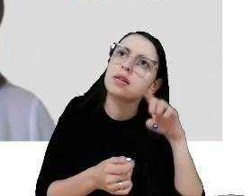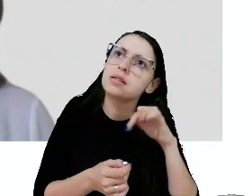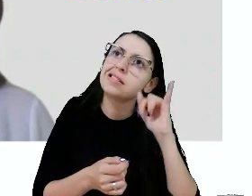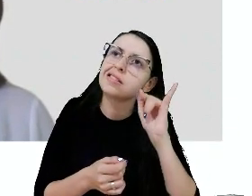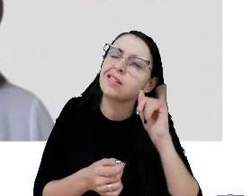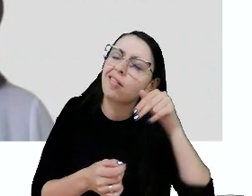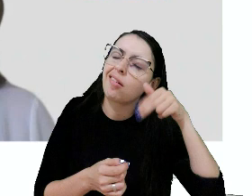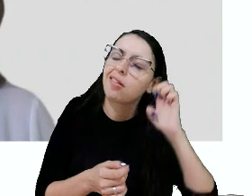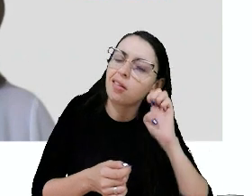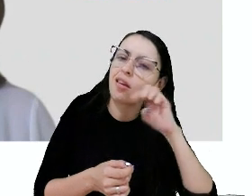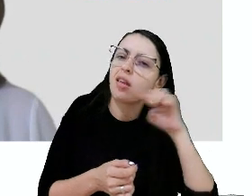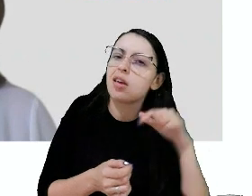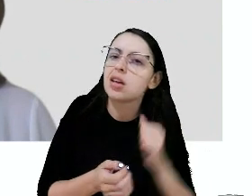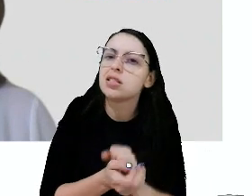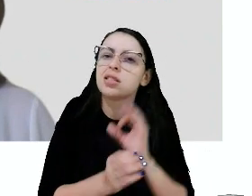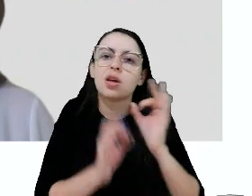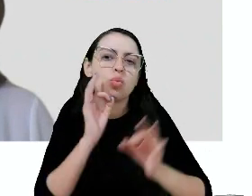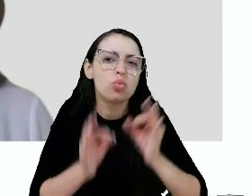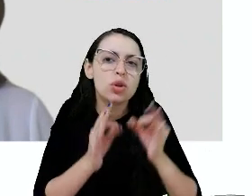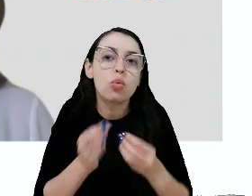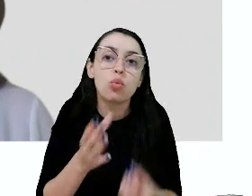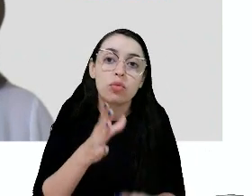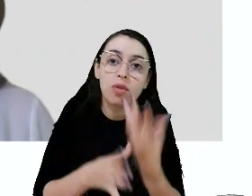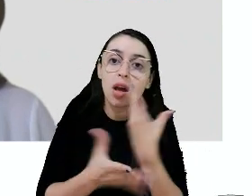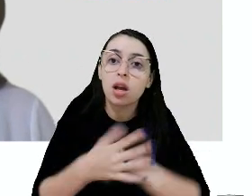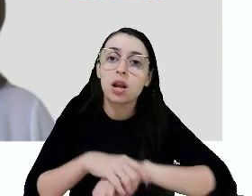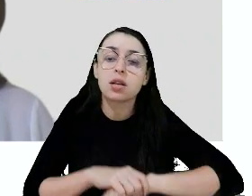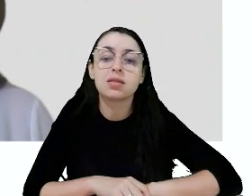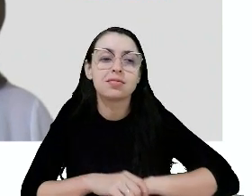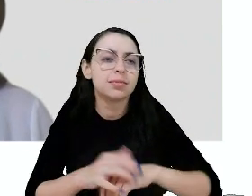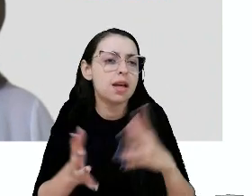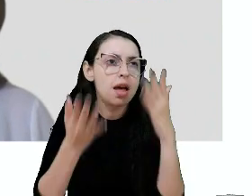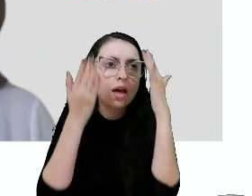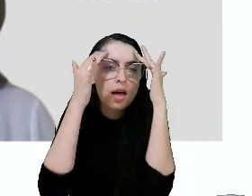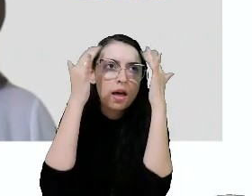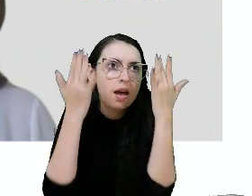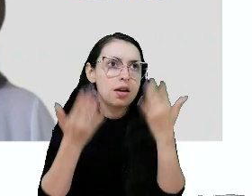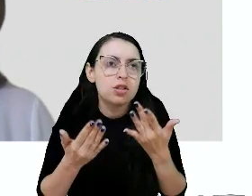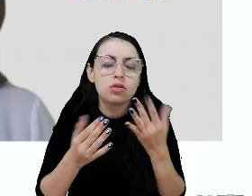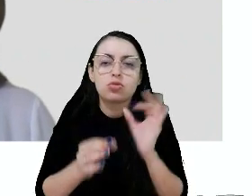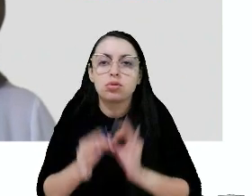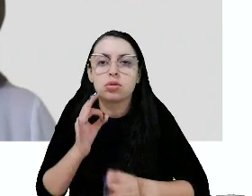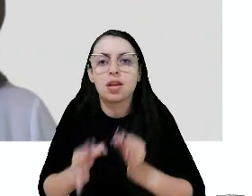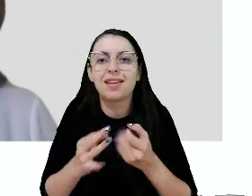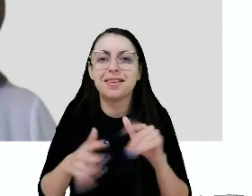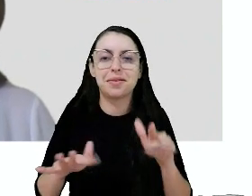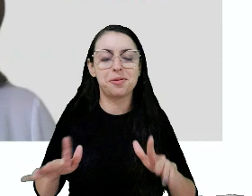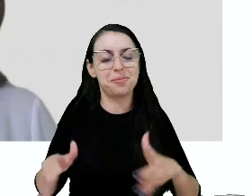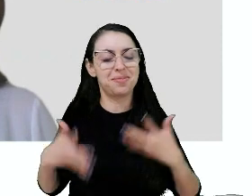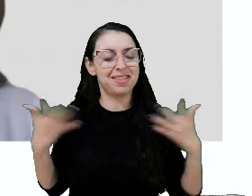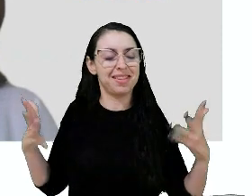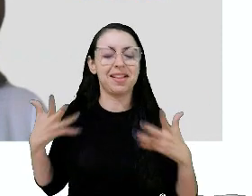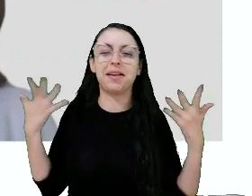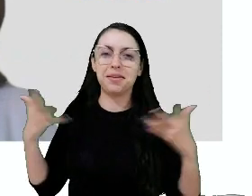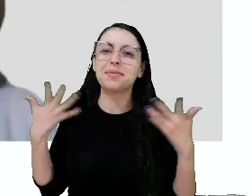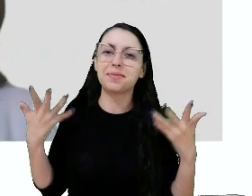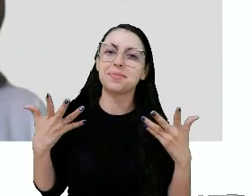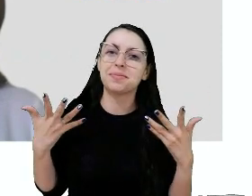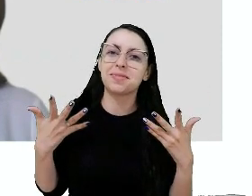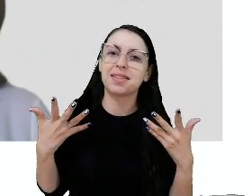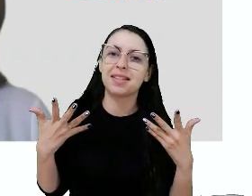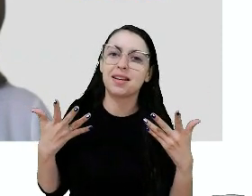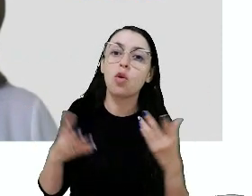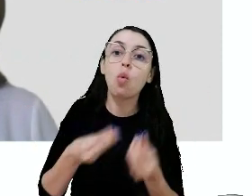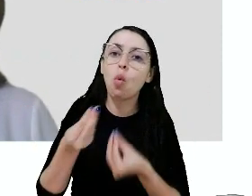das organizações, do que vocês têm feito, e eu fico fascinada, enquanto jurista, alegre mesmo